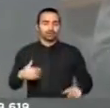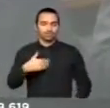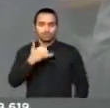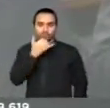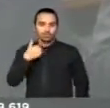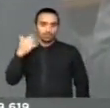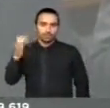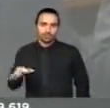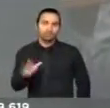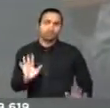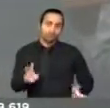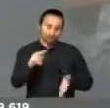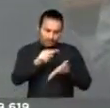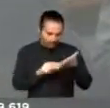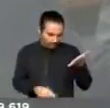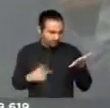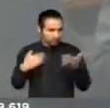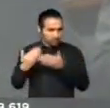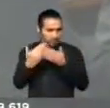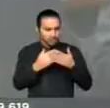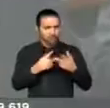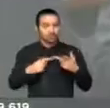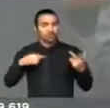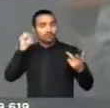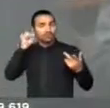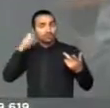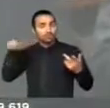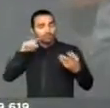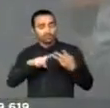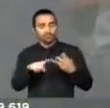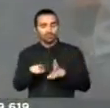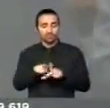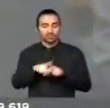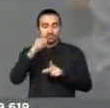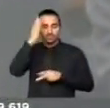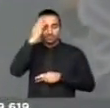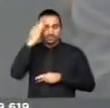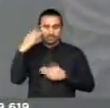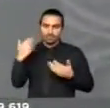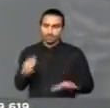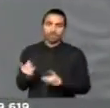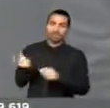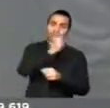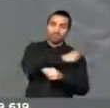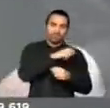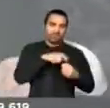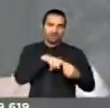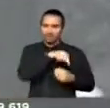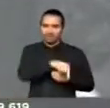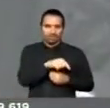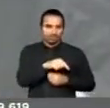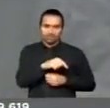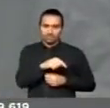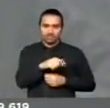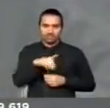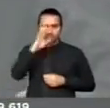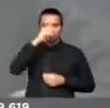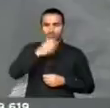leio, pelo que escuto e pelo que sei, nós voltemos a viver nesses tempos, porque o povo brasileiro não merece.